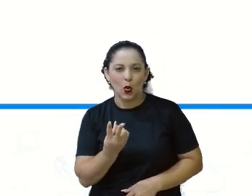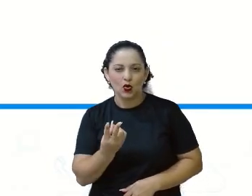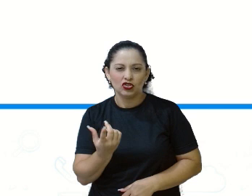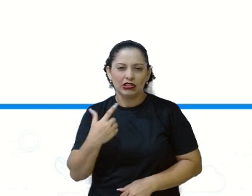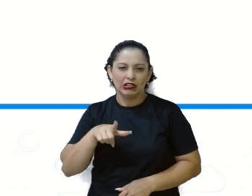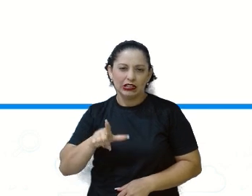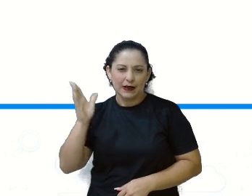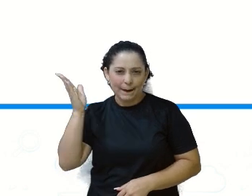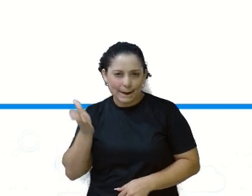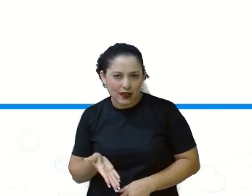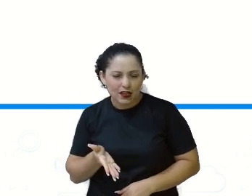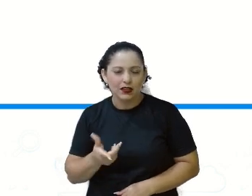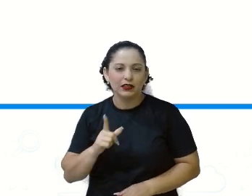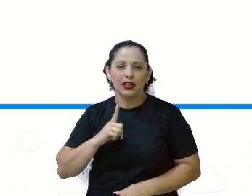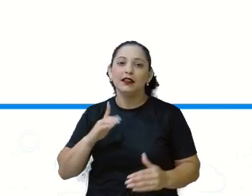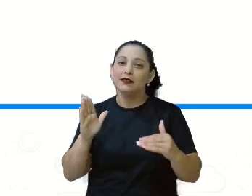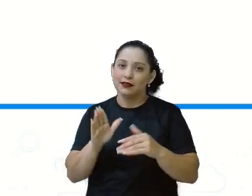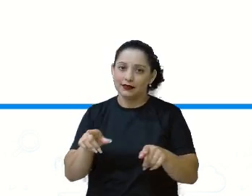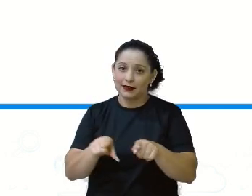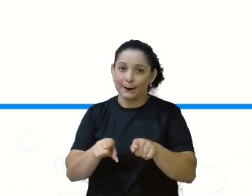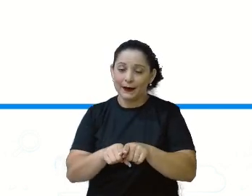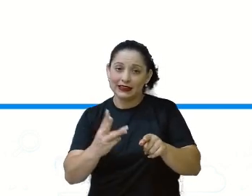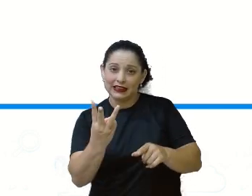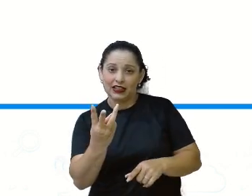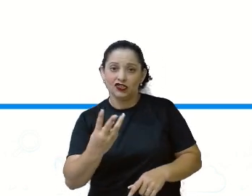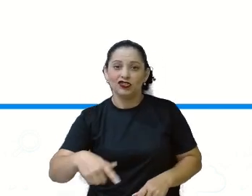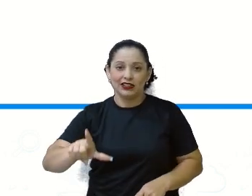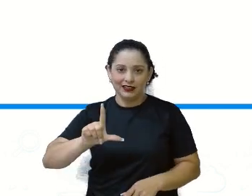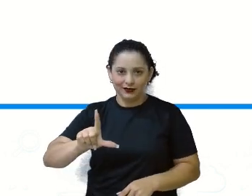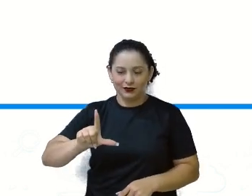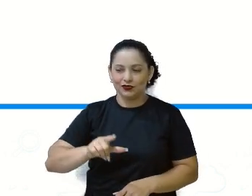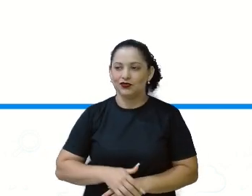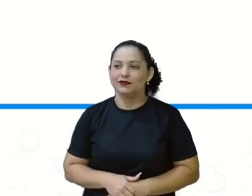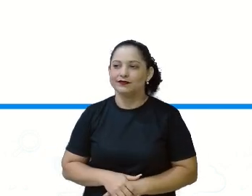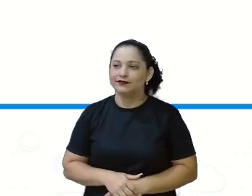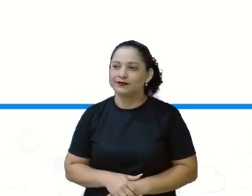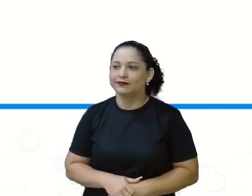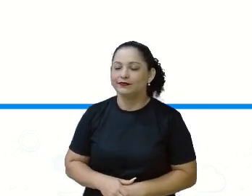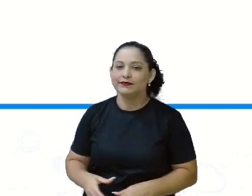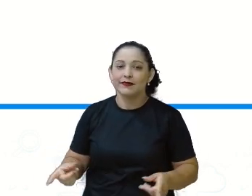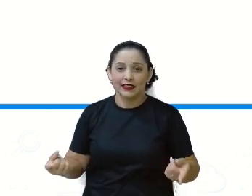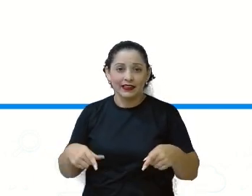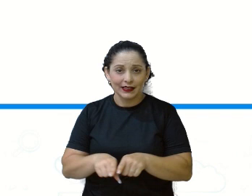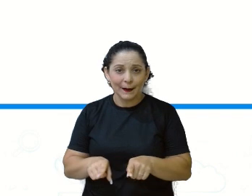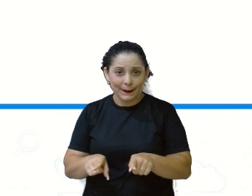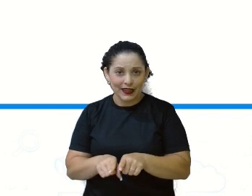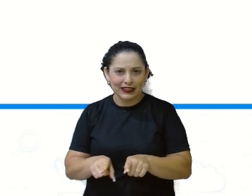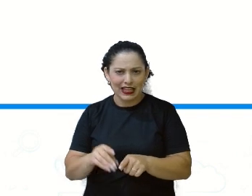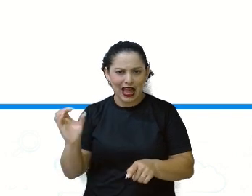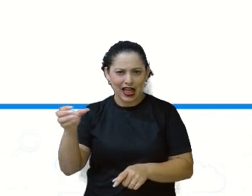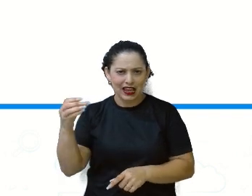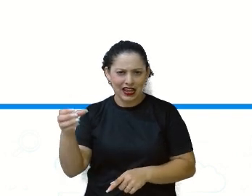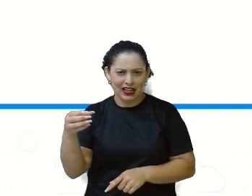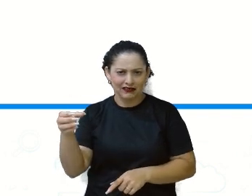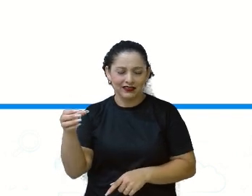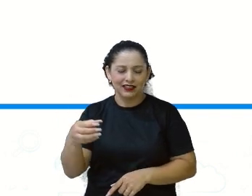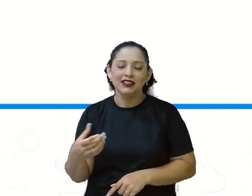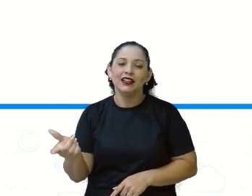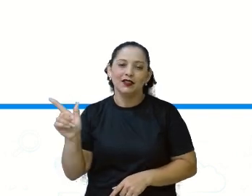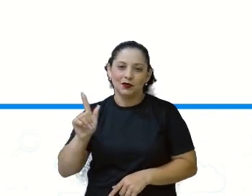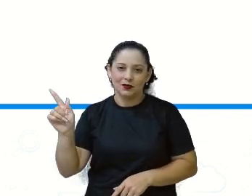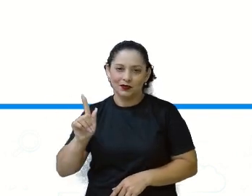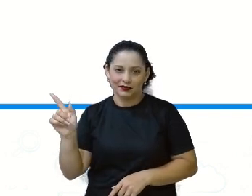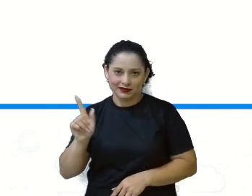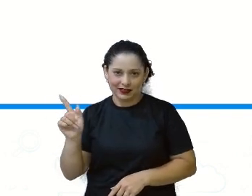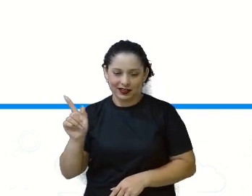meio, tem até de 3 litros. A latinha, né? Aquela latinha de refrigerante que você leva às vezes para a